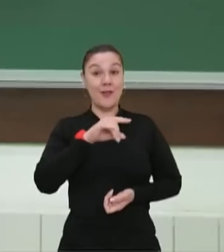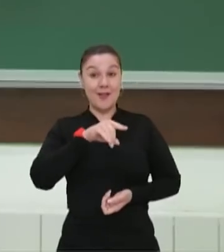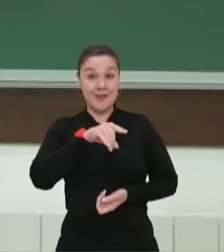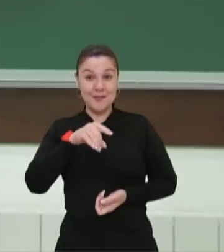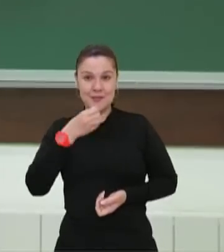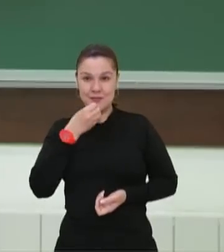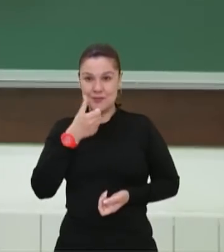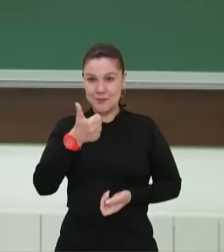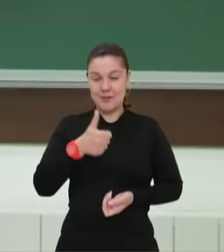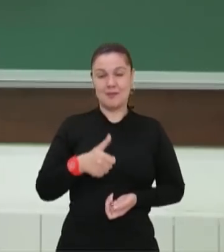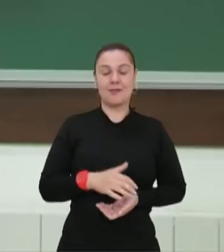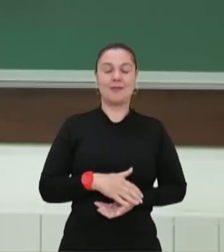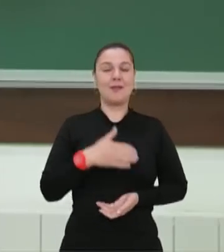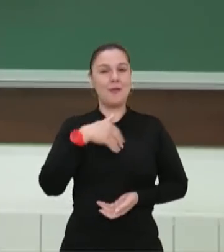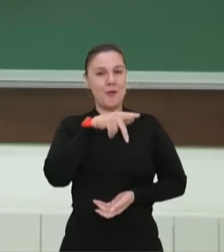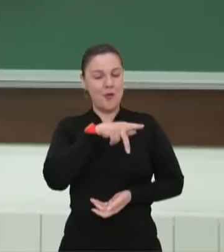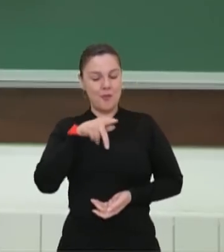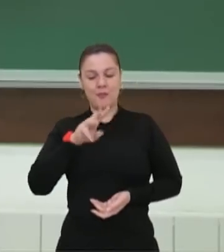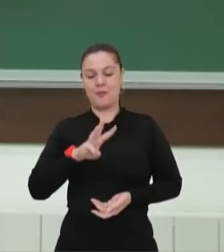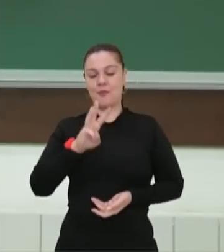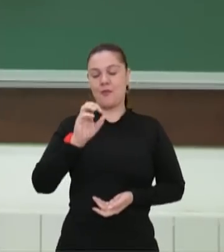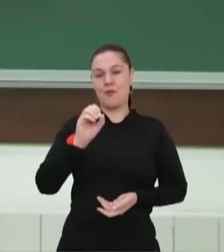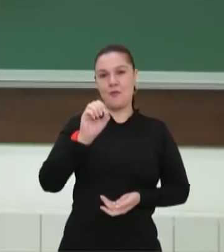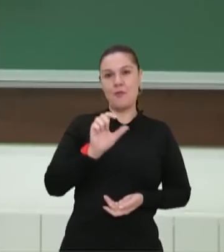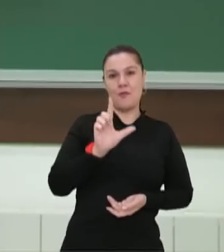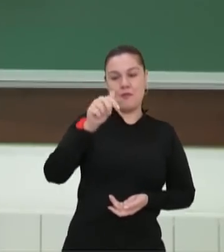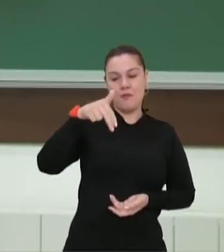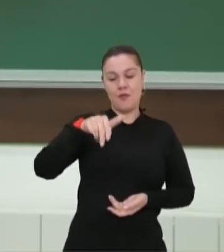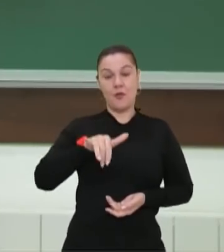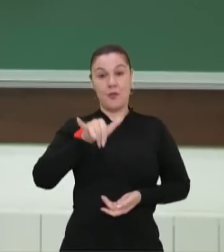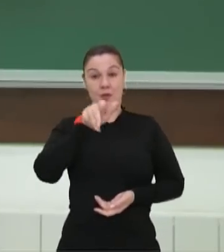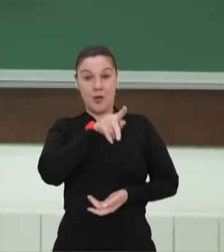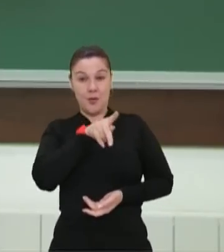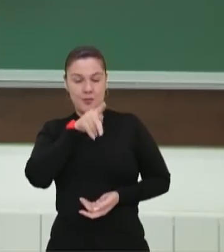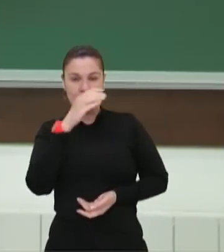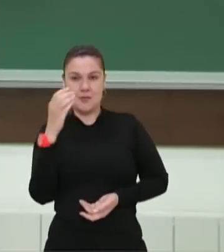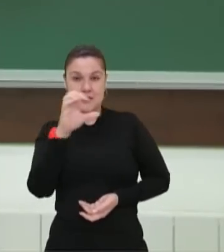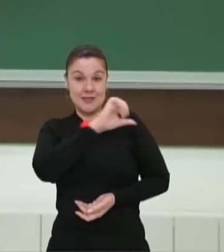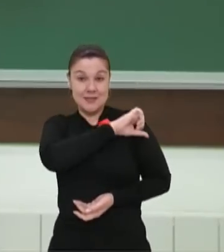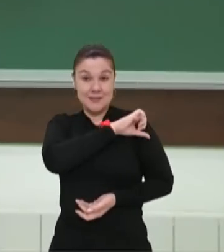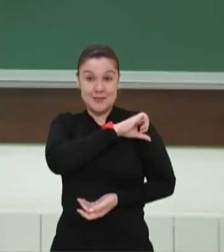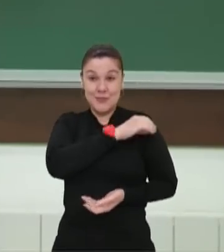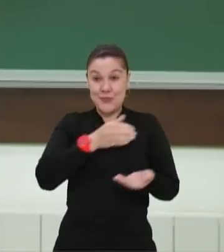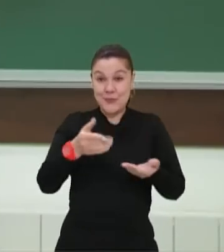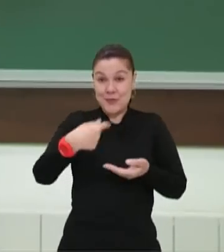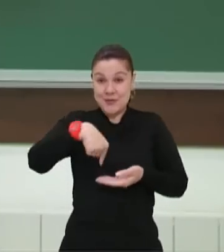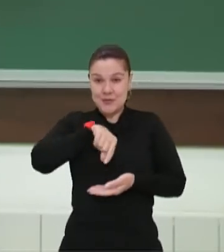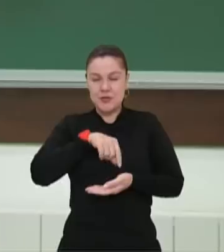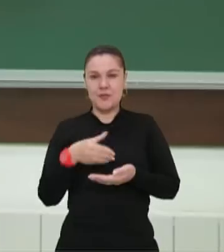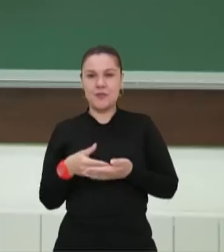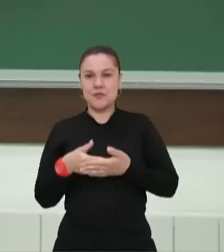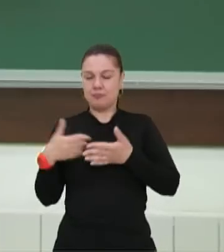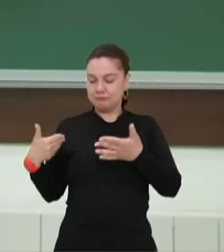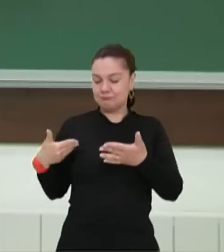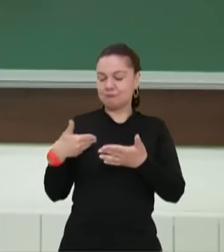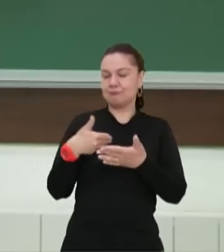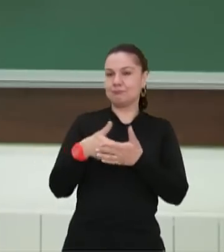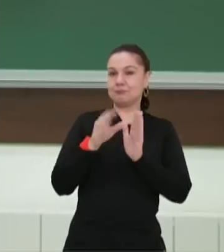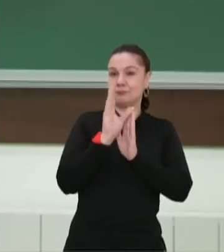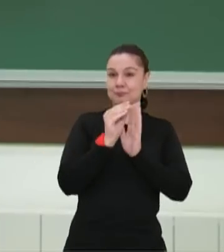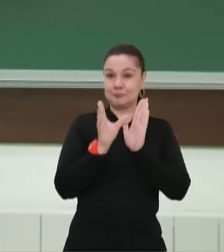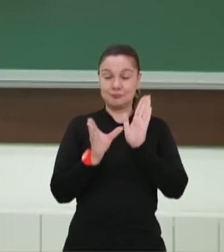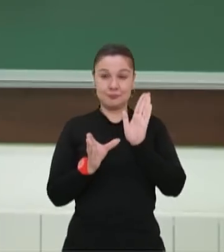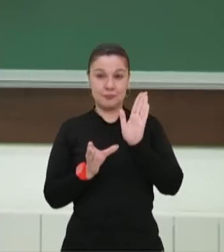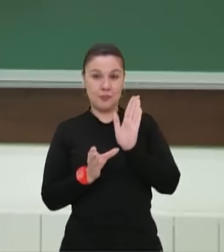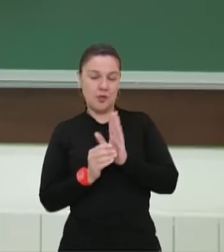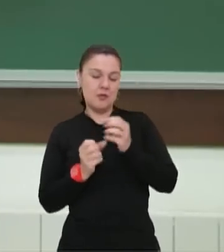Olá pessoal, tudo bem? Aqui é o professor Volney, professor de ciências do 9º ano. Hoje nós vamos fazer mais uma aula de ciências, no qual nós